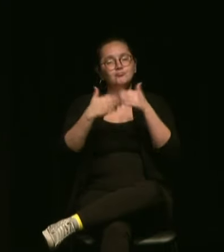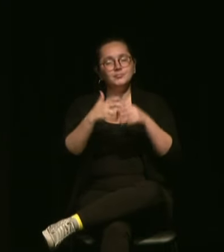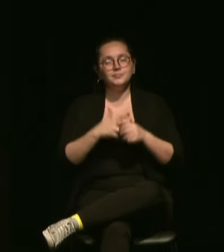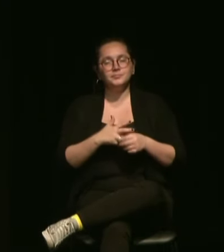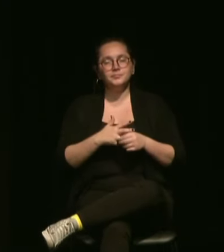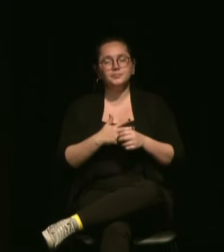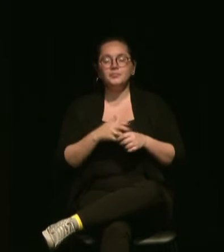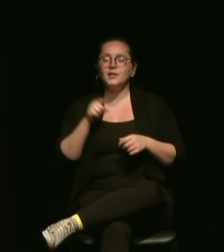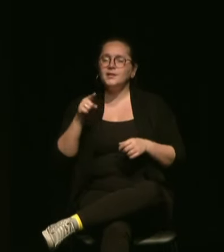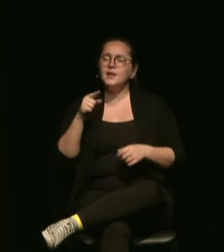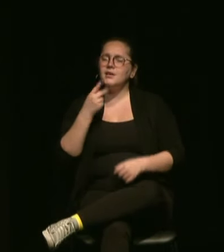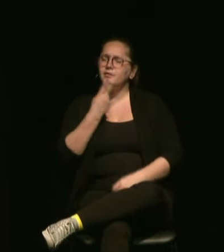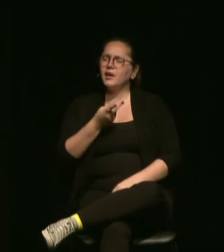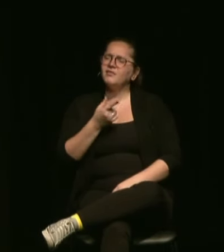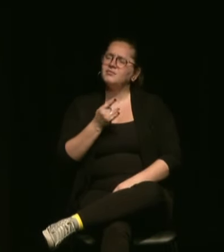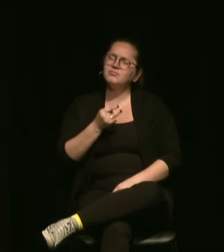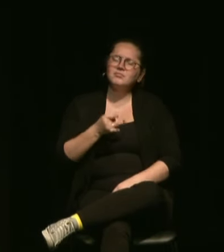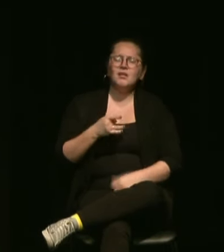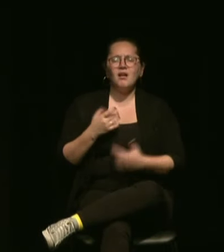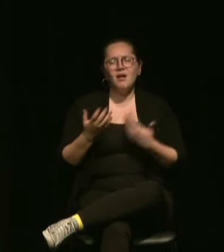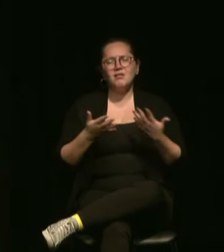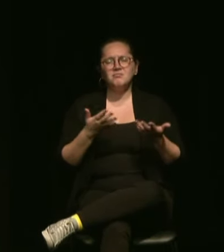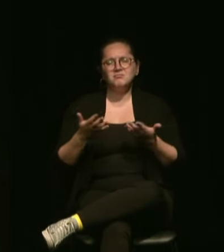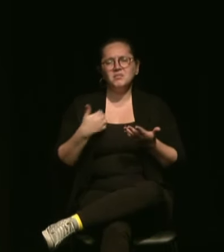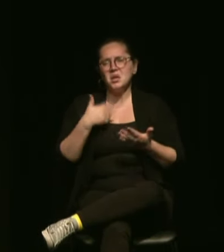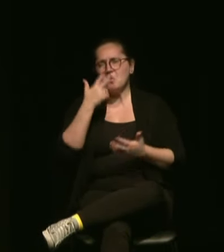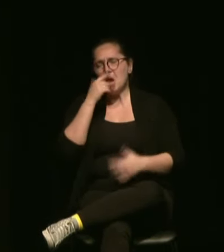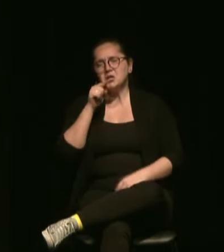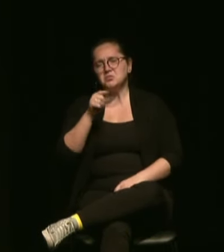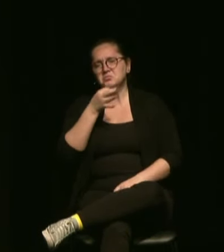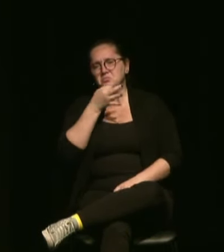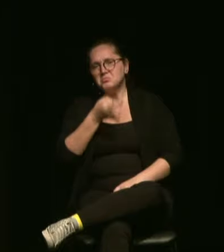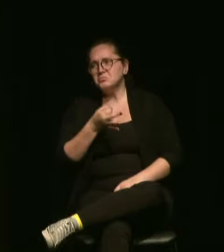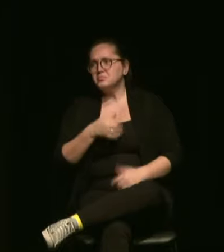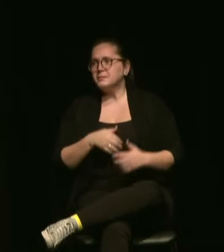ele achava que ele dizia isso, eu acho, talvez